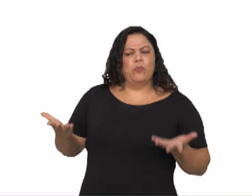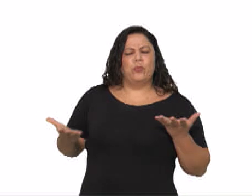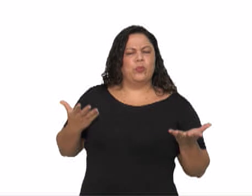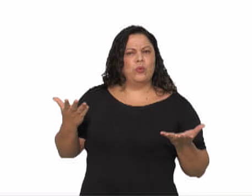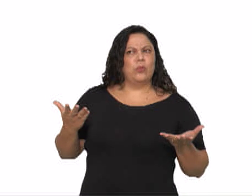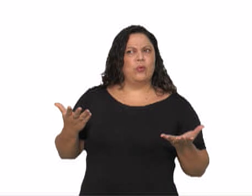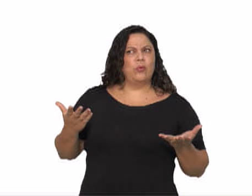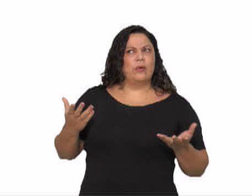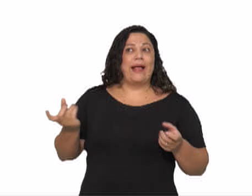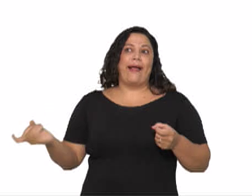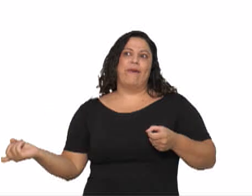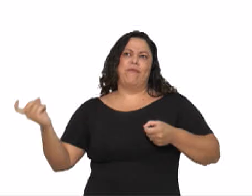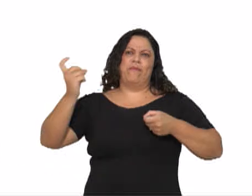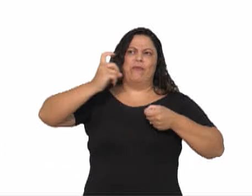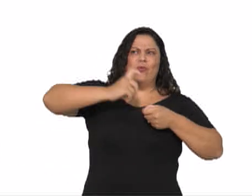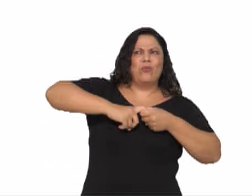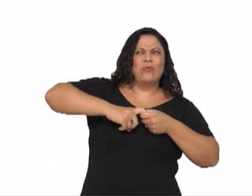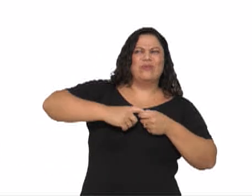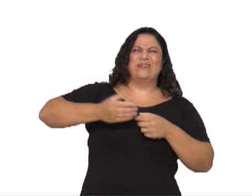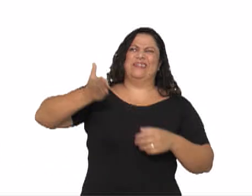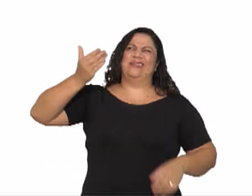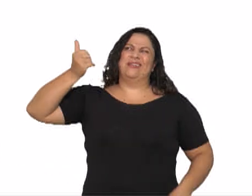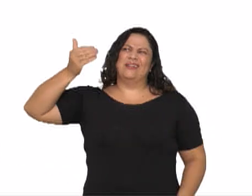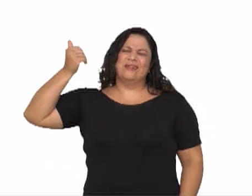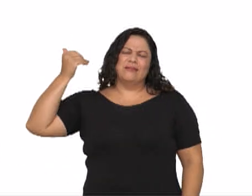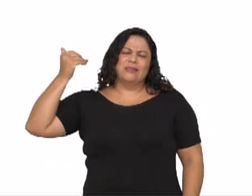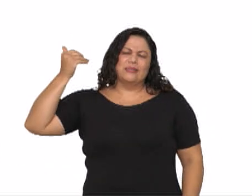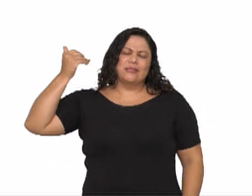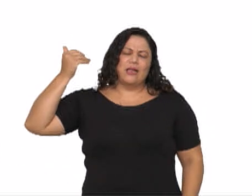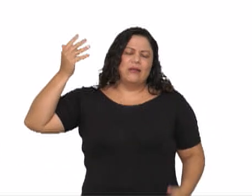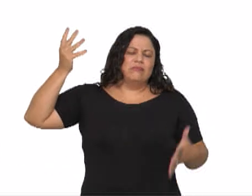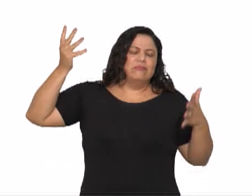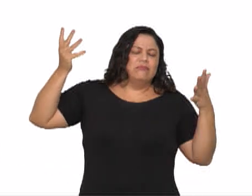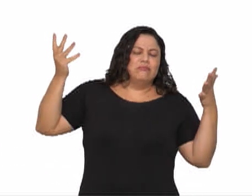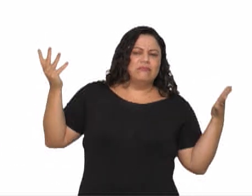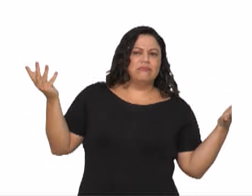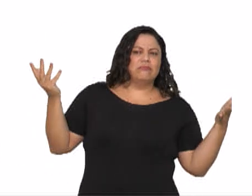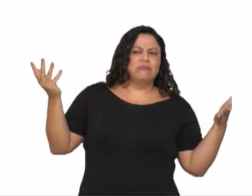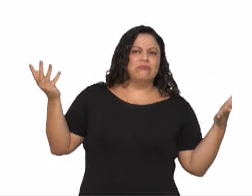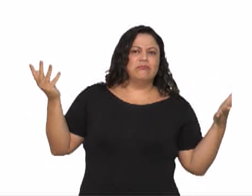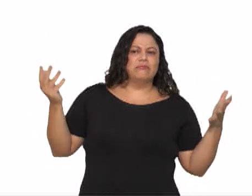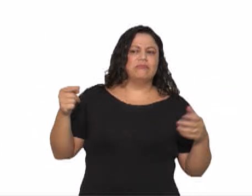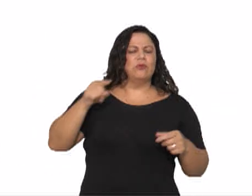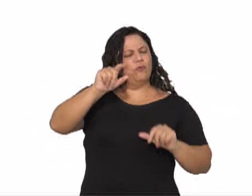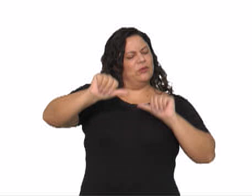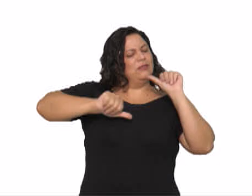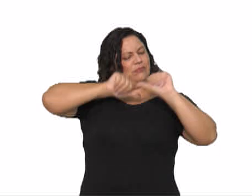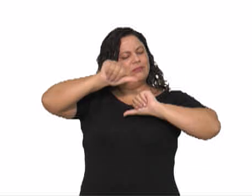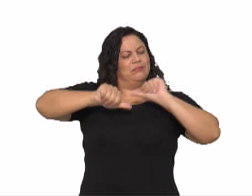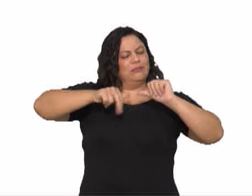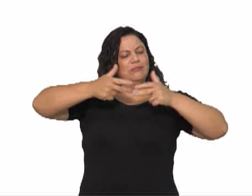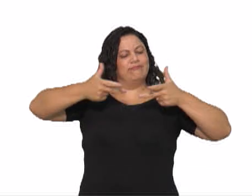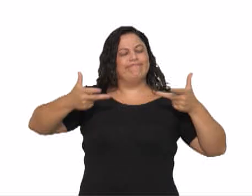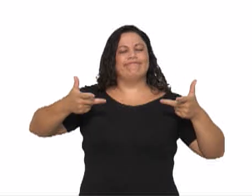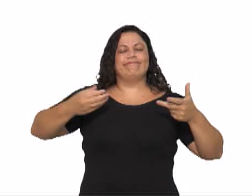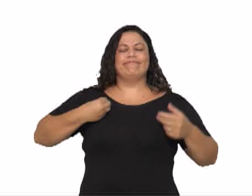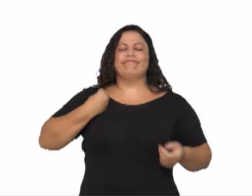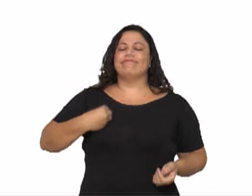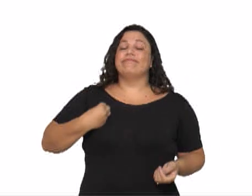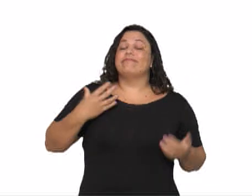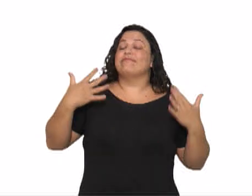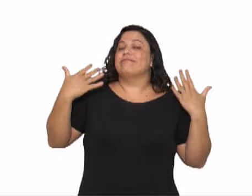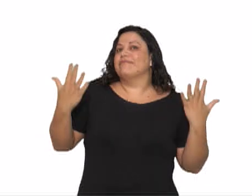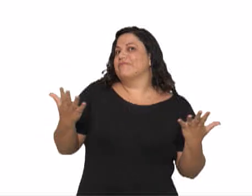ao passado, eu voltar ao passado? Cambiarias algo? Você mudaria alguma coisa na tua vida?